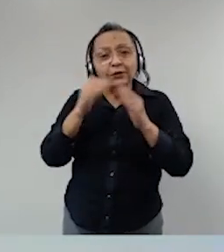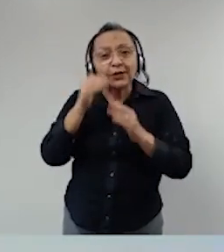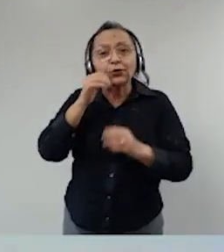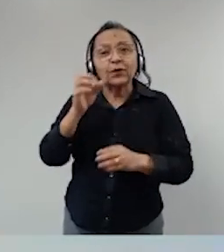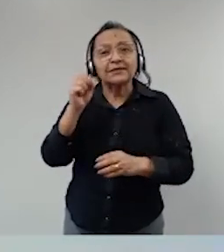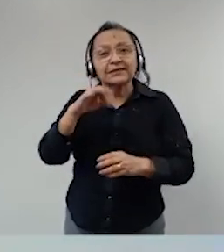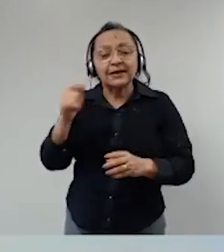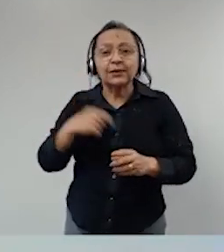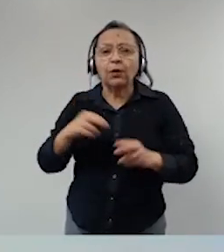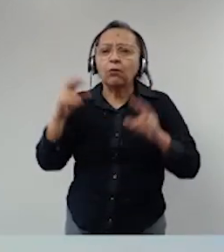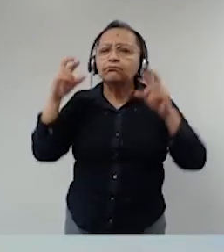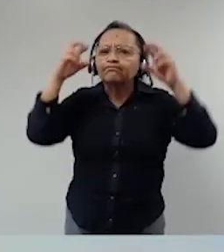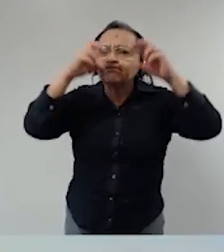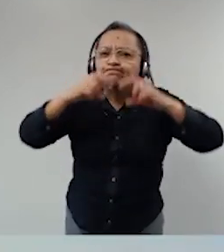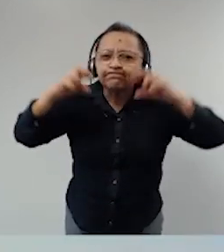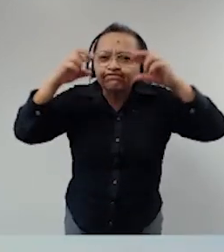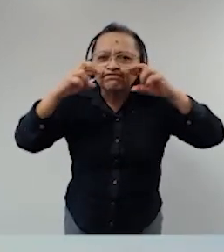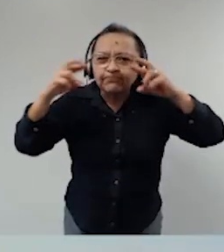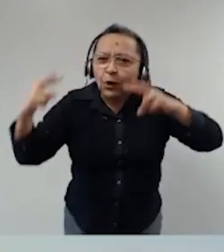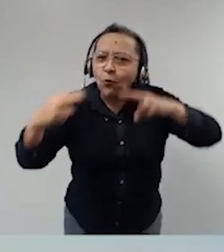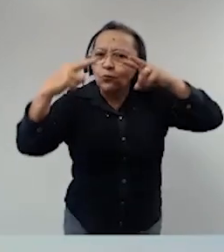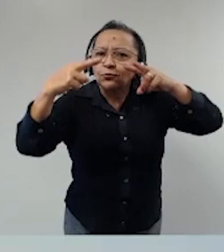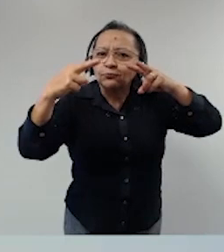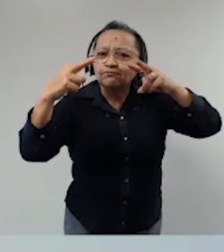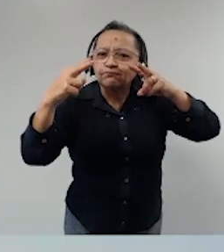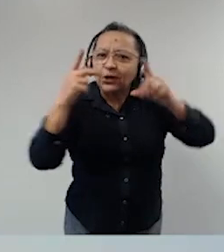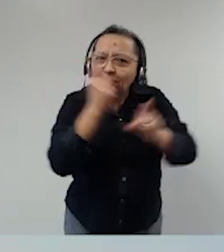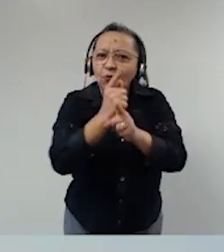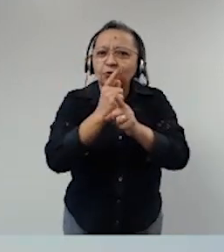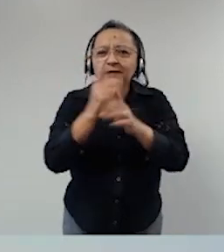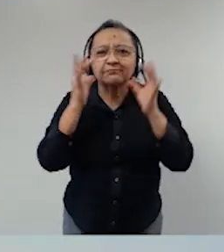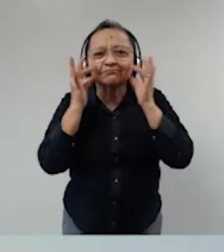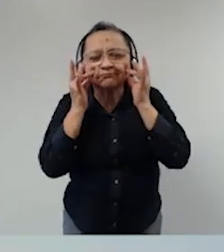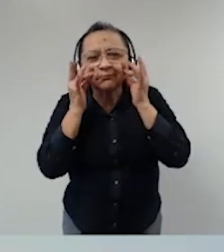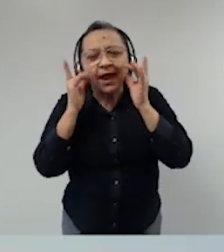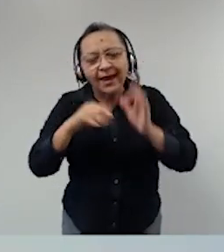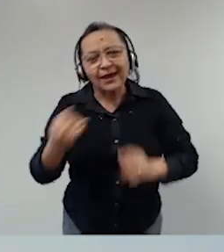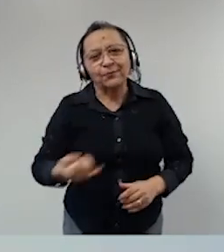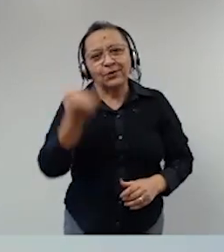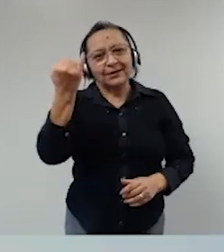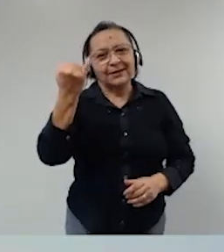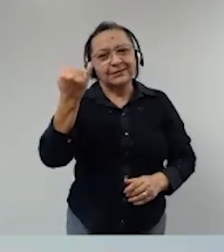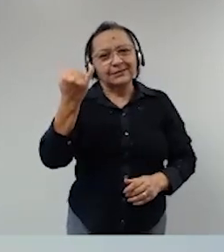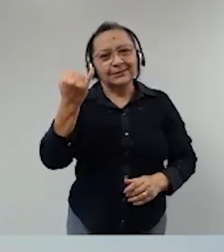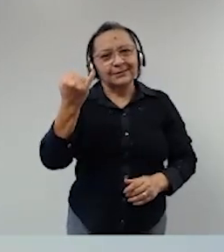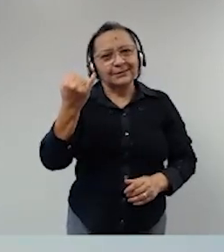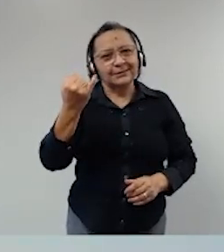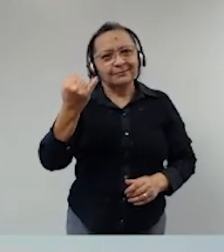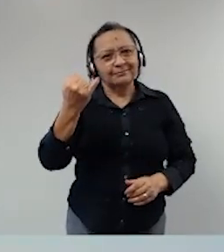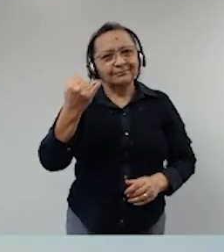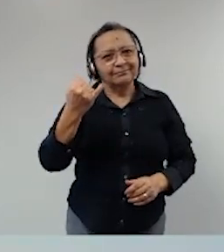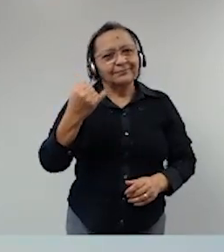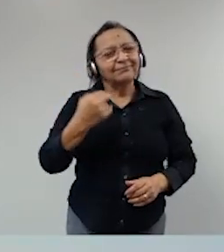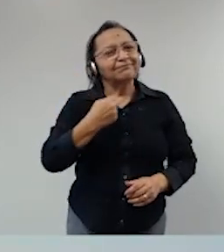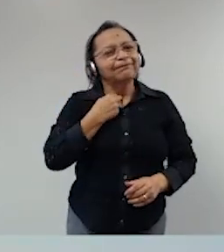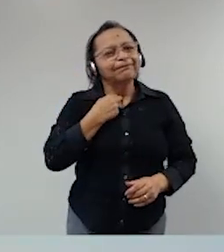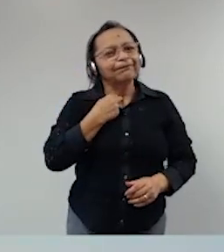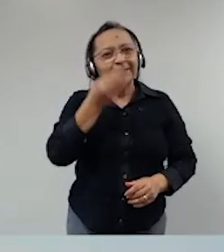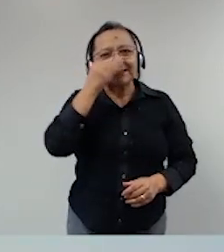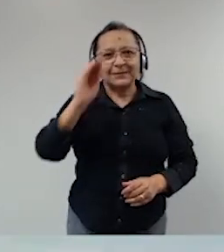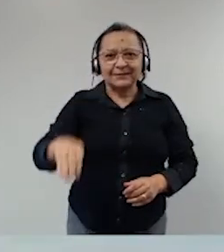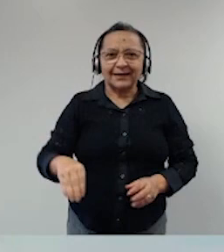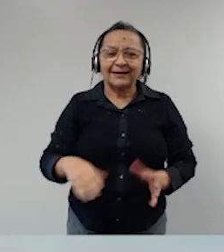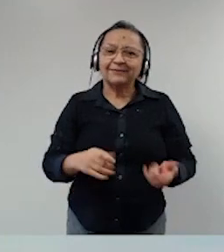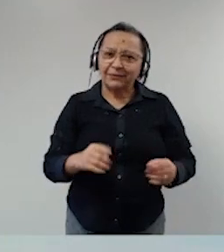o olho no olho, muitas vezes também é muito importante e nós não podemos desprezar isso. Então, rapidamente, nós temos 4